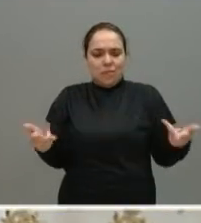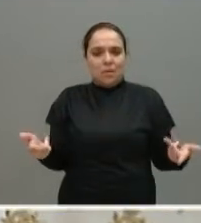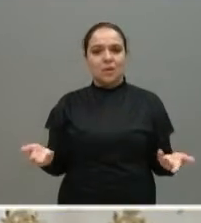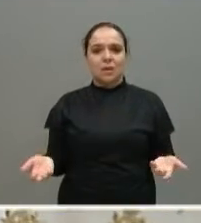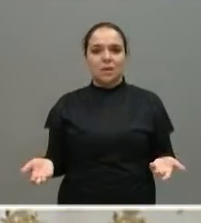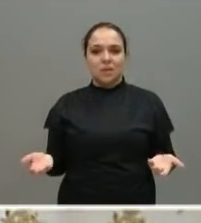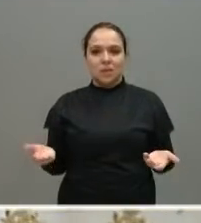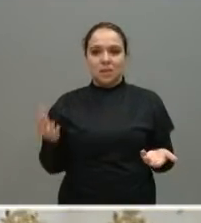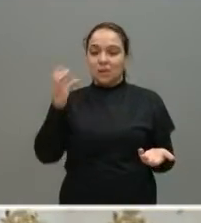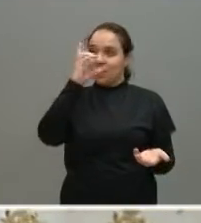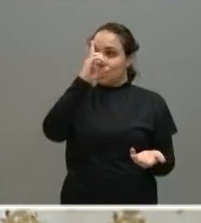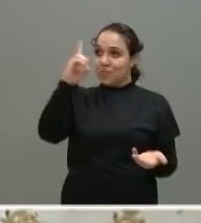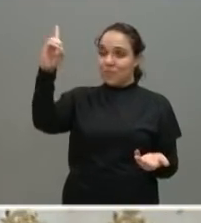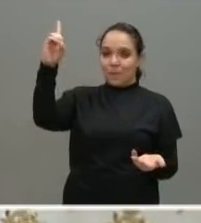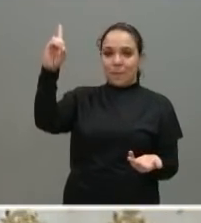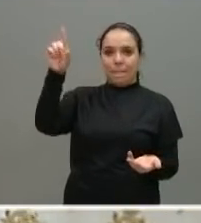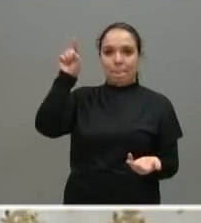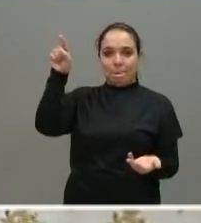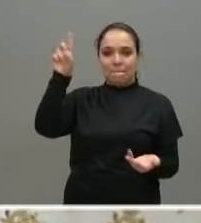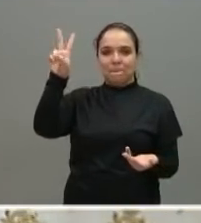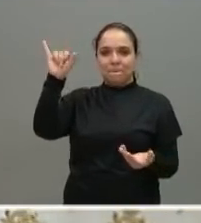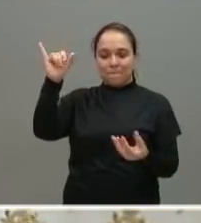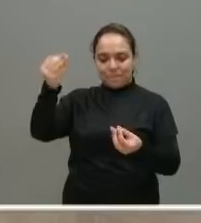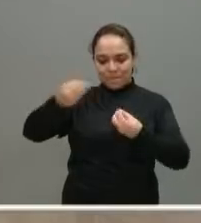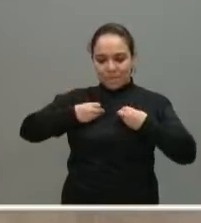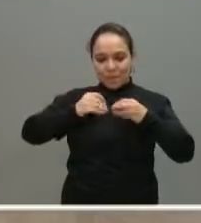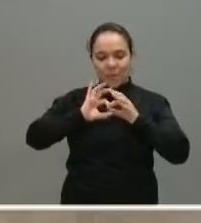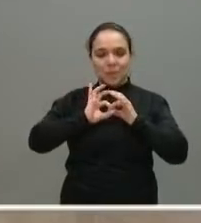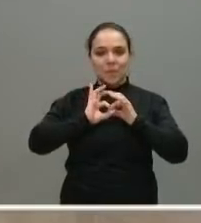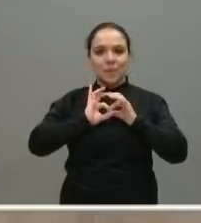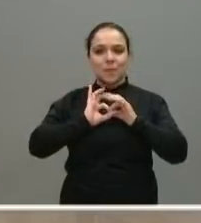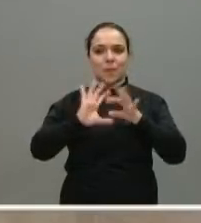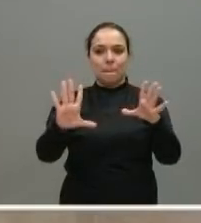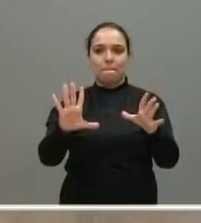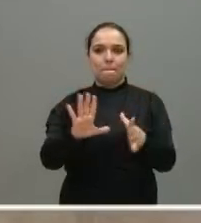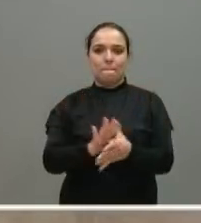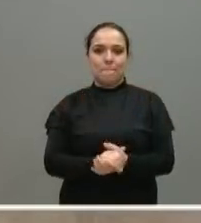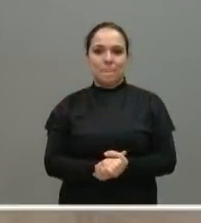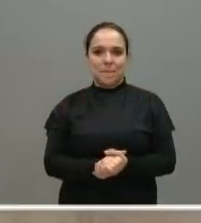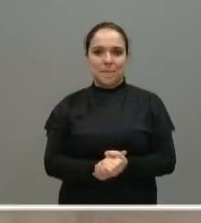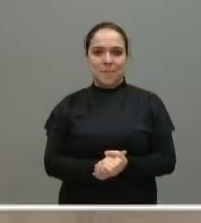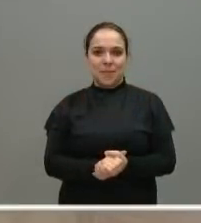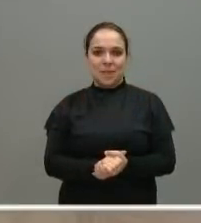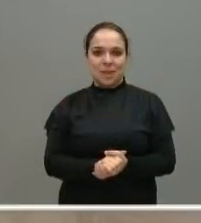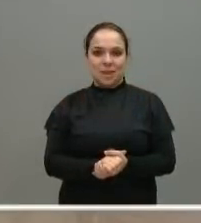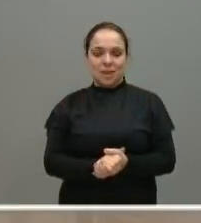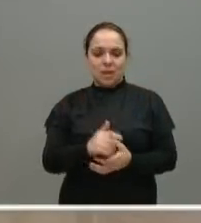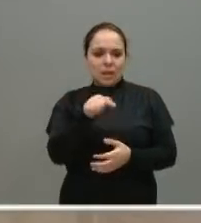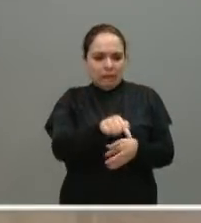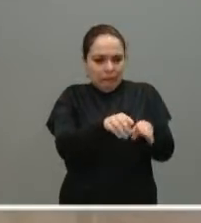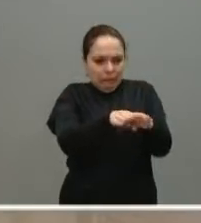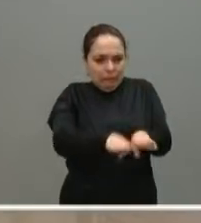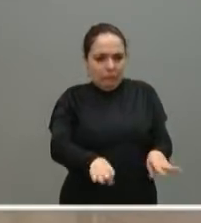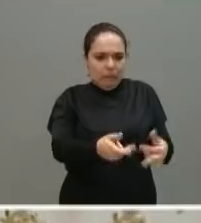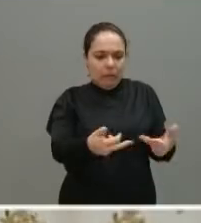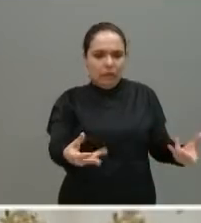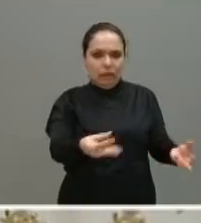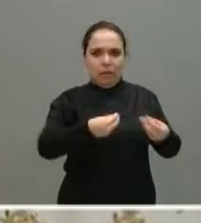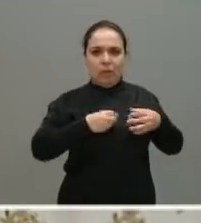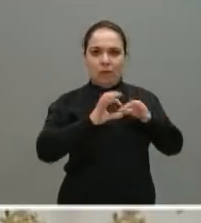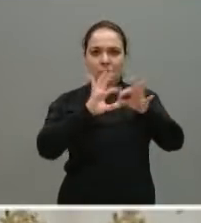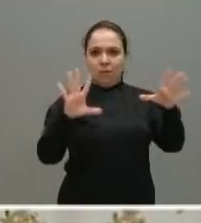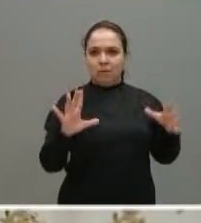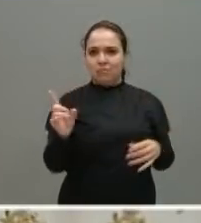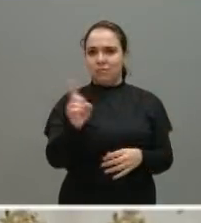É o Senhor que me libertará. Não é um ato de humildade? Não